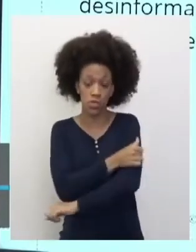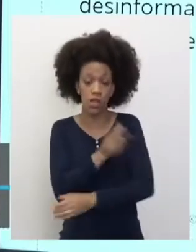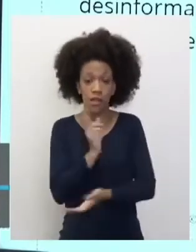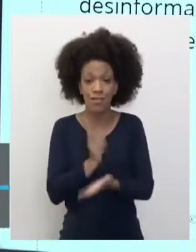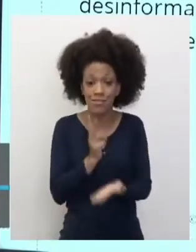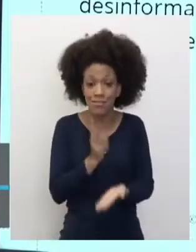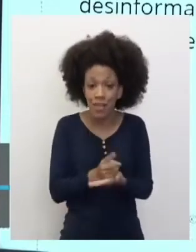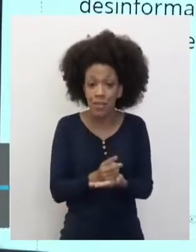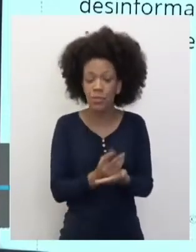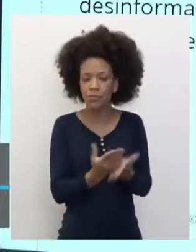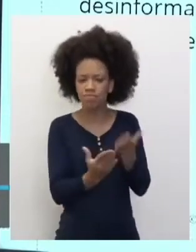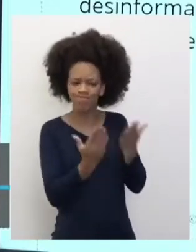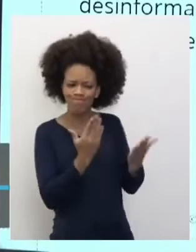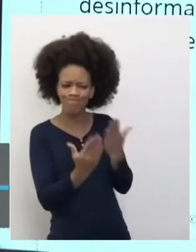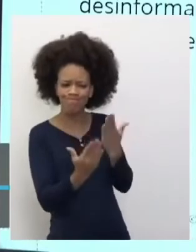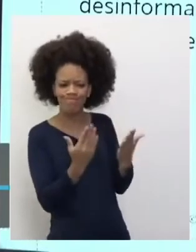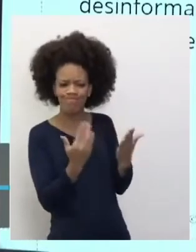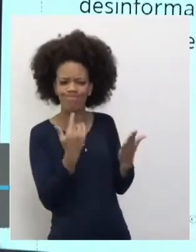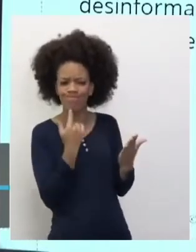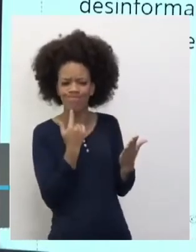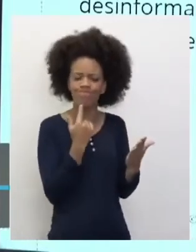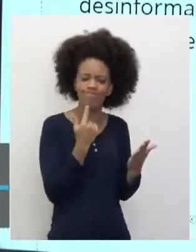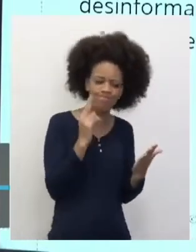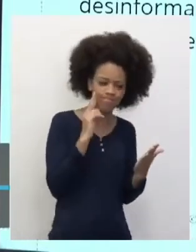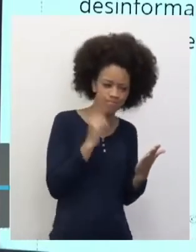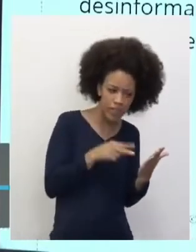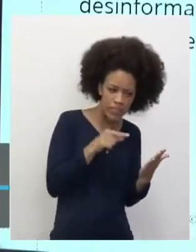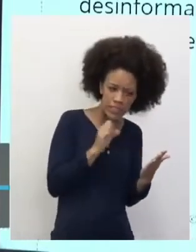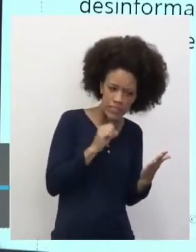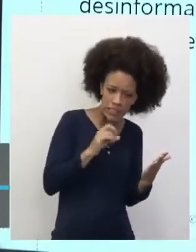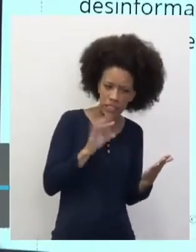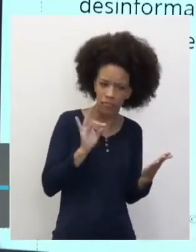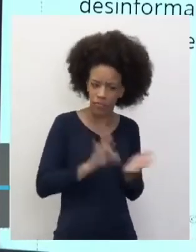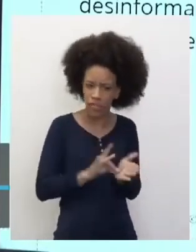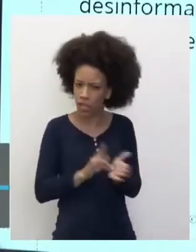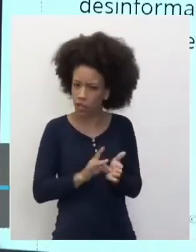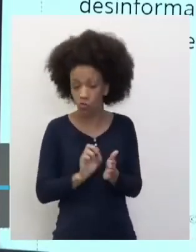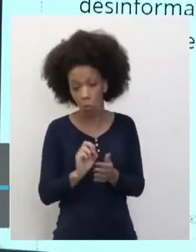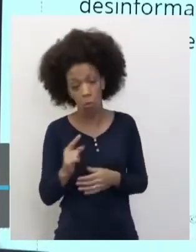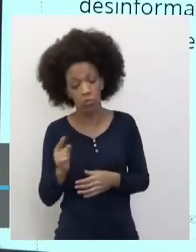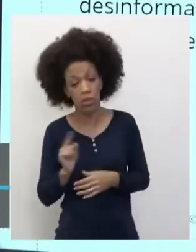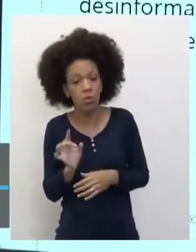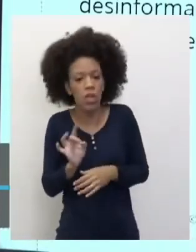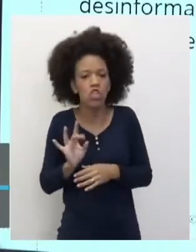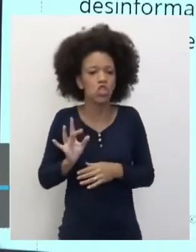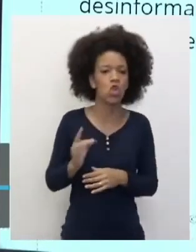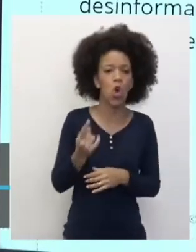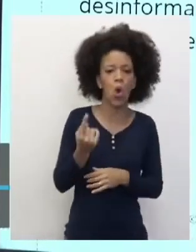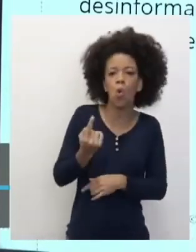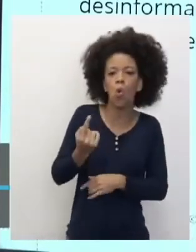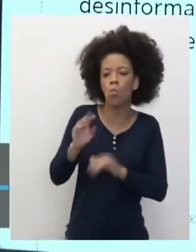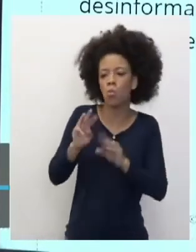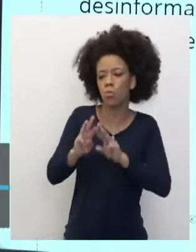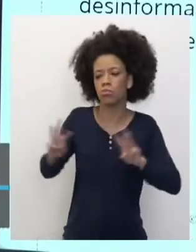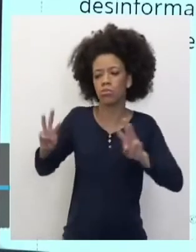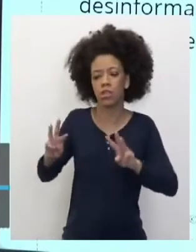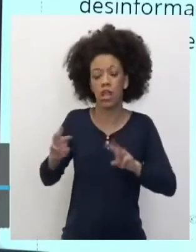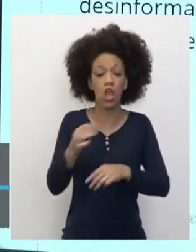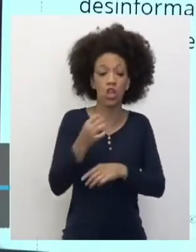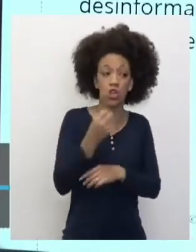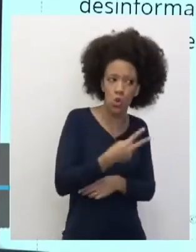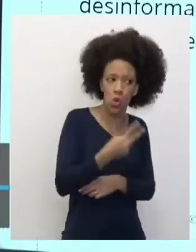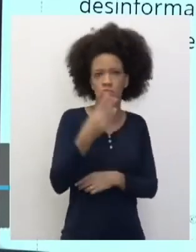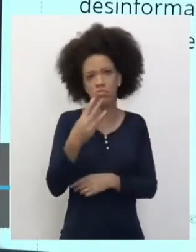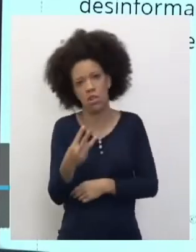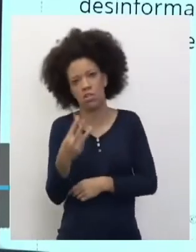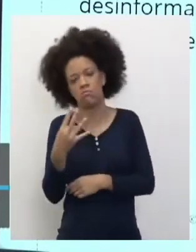está checando as informações. Então, não olhar apenas um site, né? Olhar dois, três, que repórter é esse? Quem